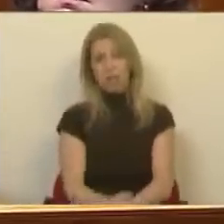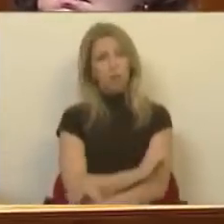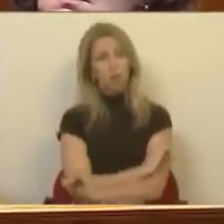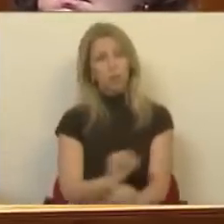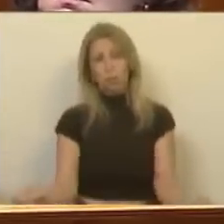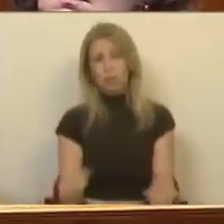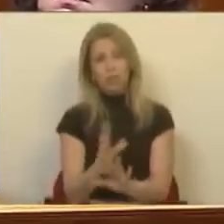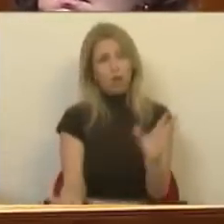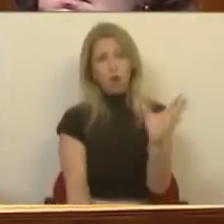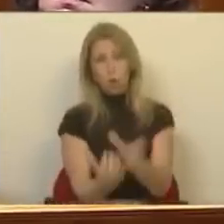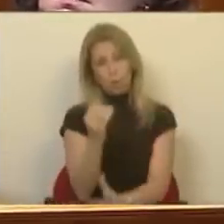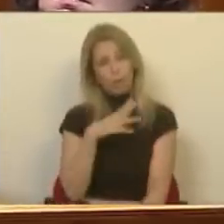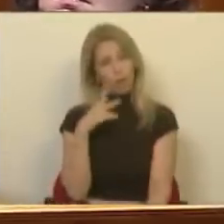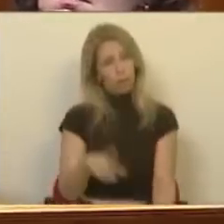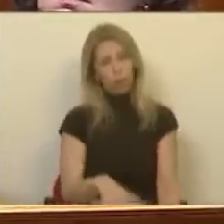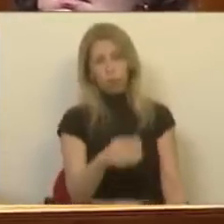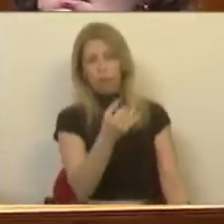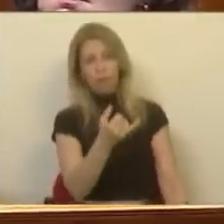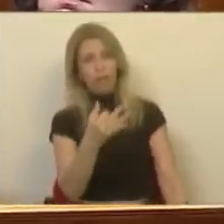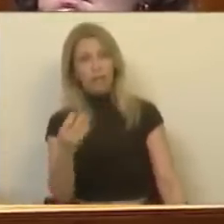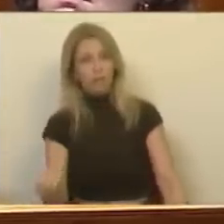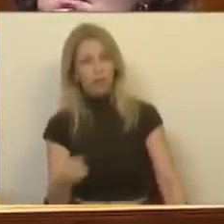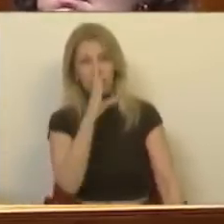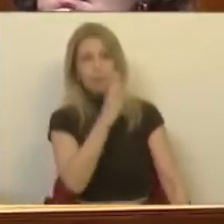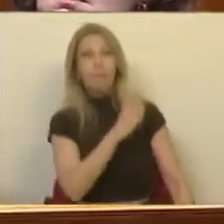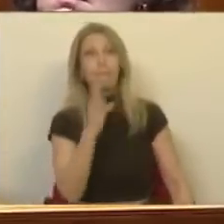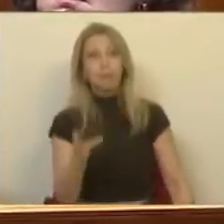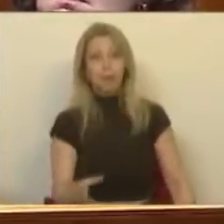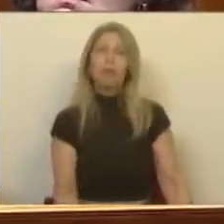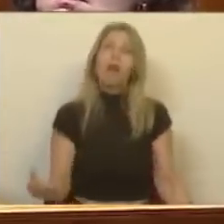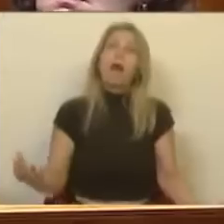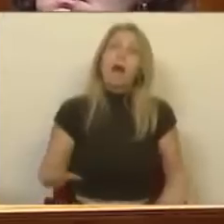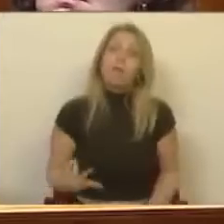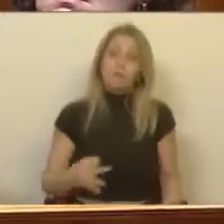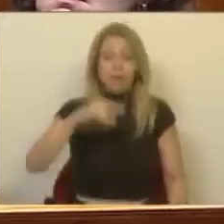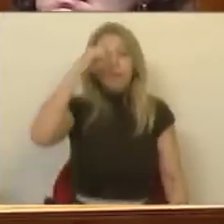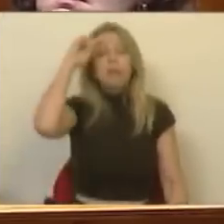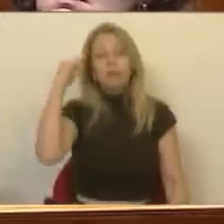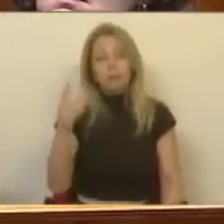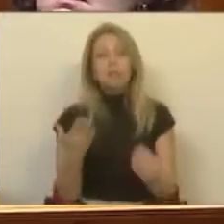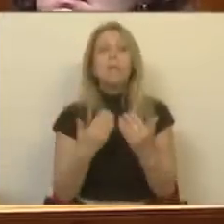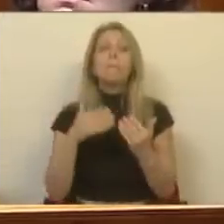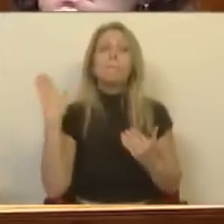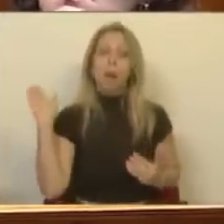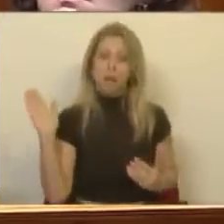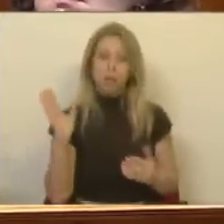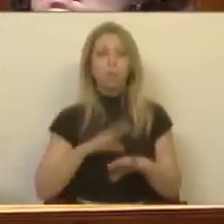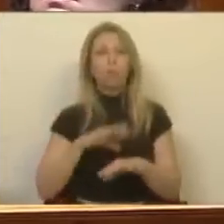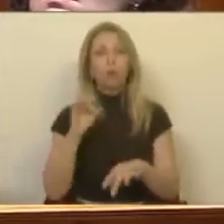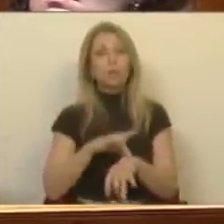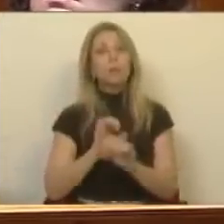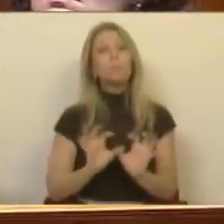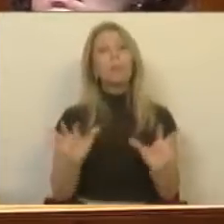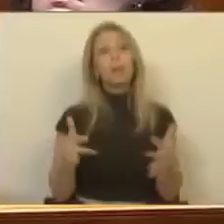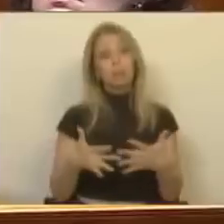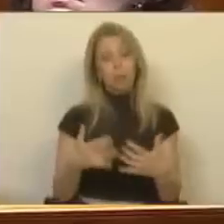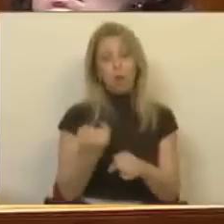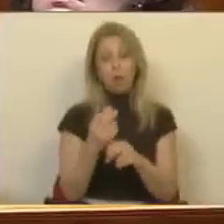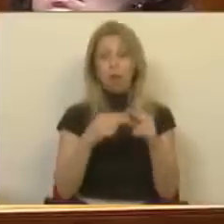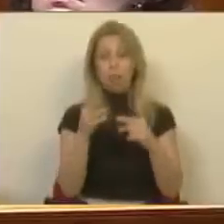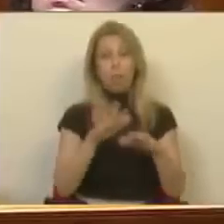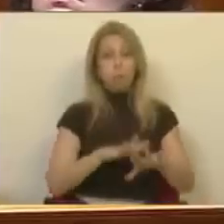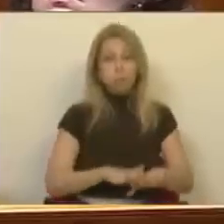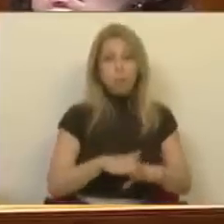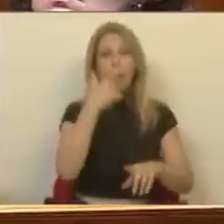de Portugal vindo e foi obviamente muitíssimo mais difícil do deputado Portugal 2020 no quadro da pandemia obras paradas